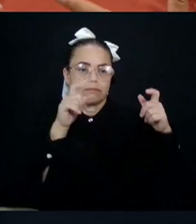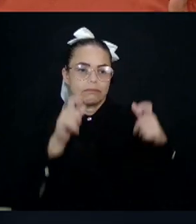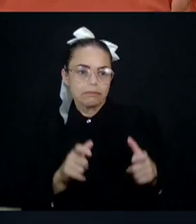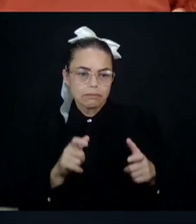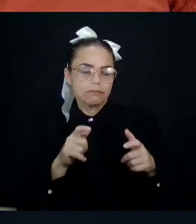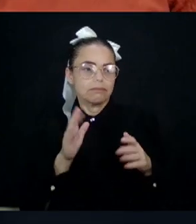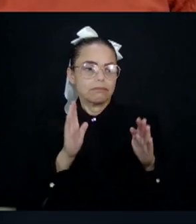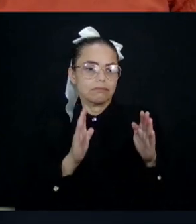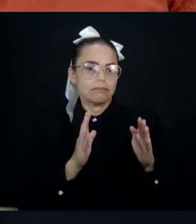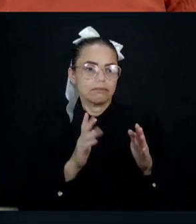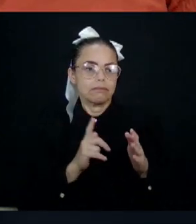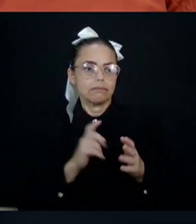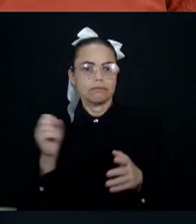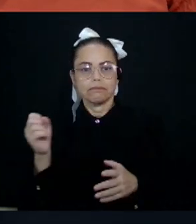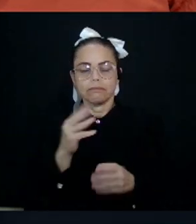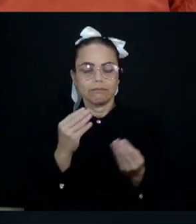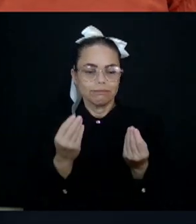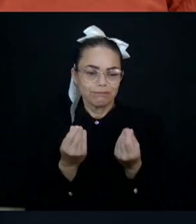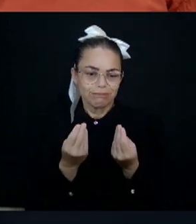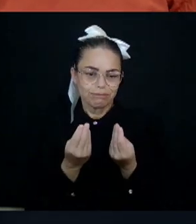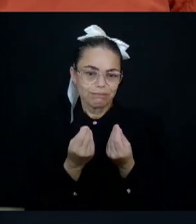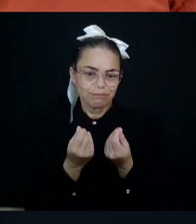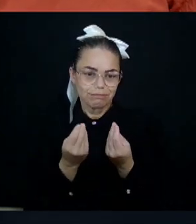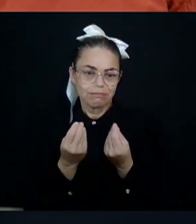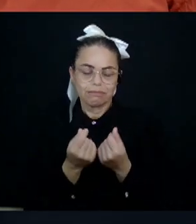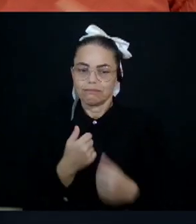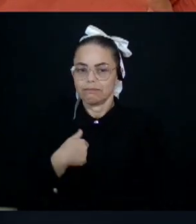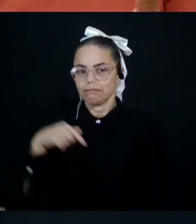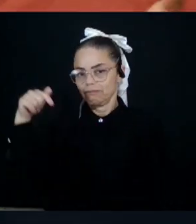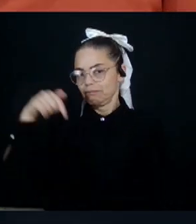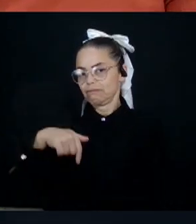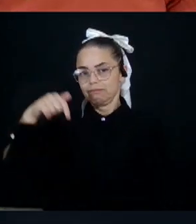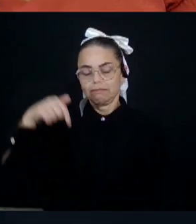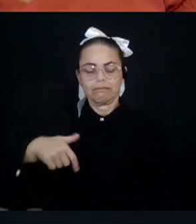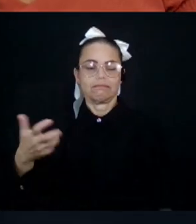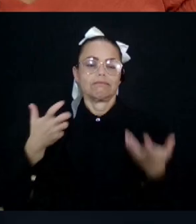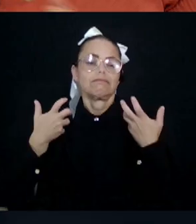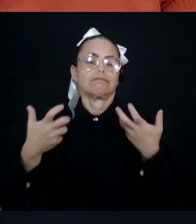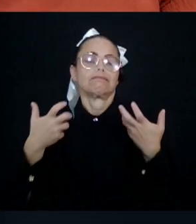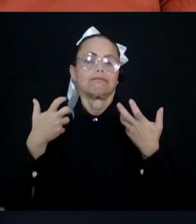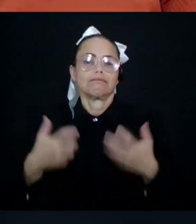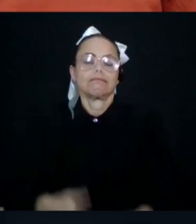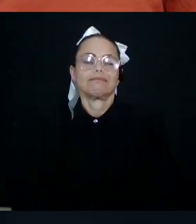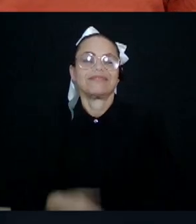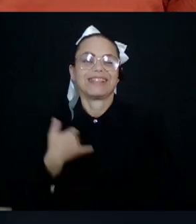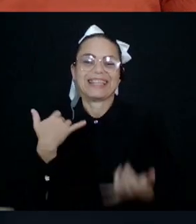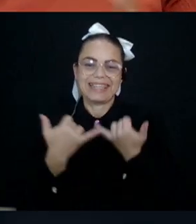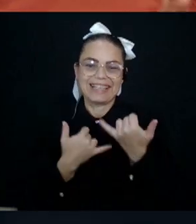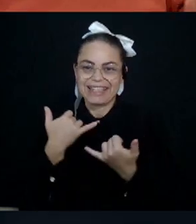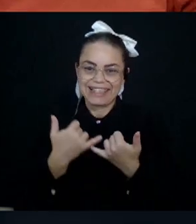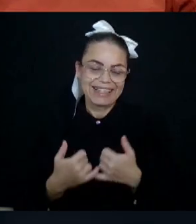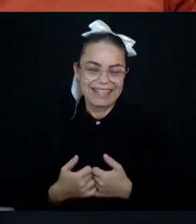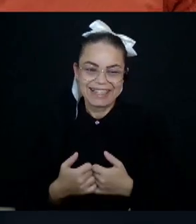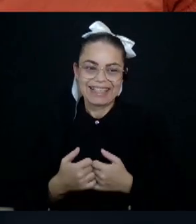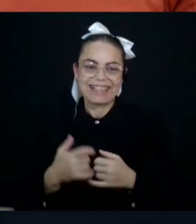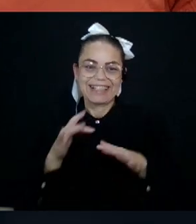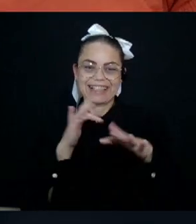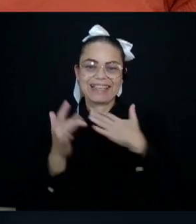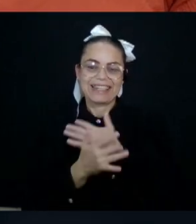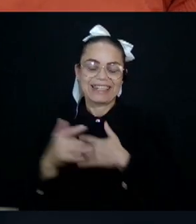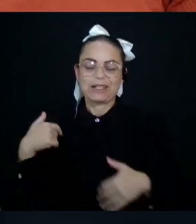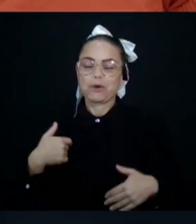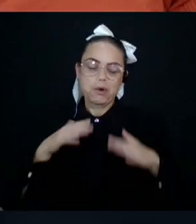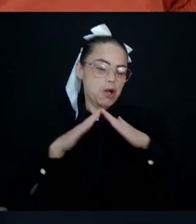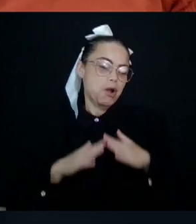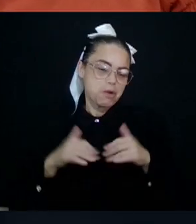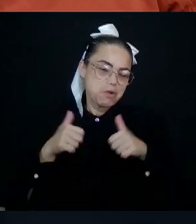as novas sensações e falar assim: não, é aqui que eu vou ficar. Vira até meme isso, né, nas redes sociais, né? Não vou sair daqui mais. É aqui que